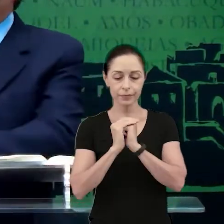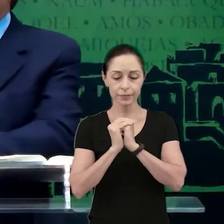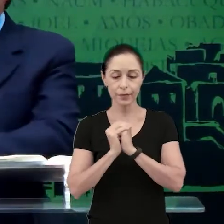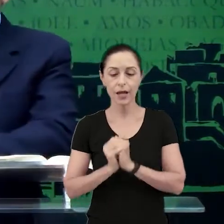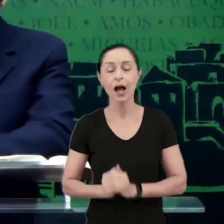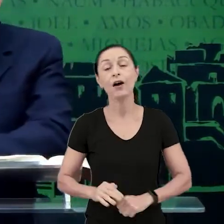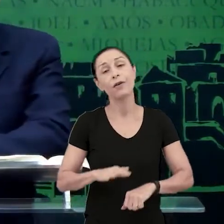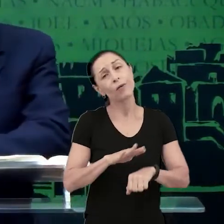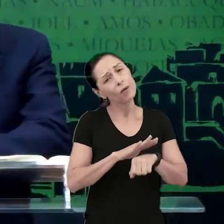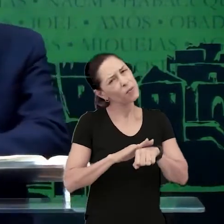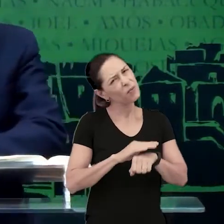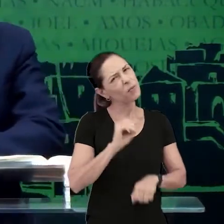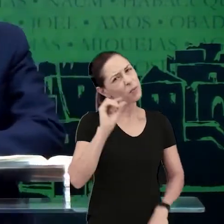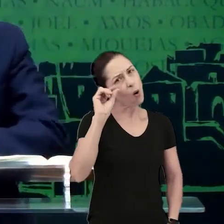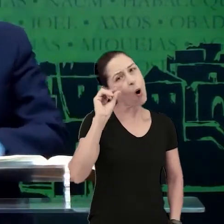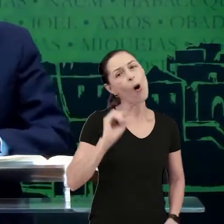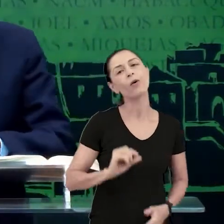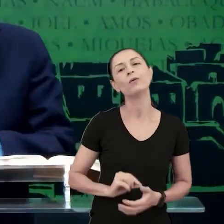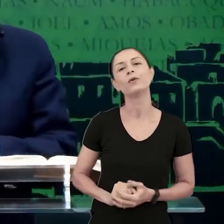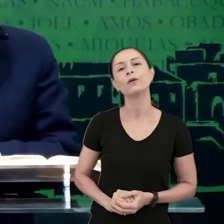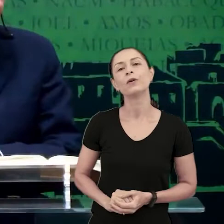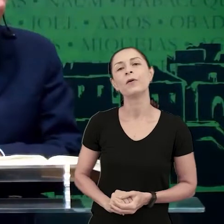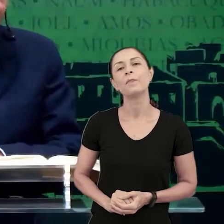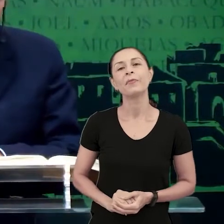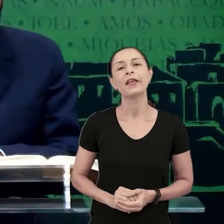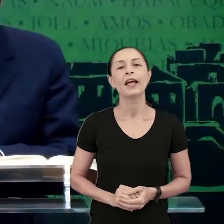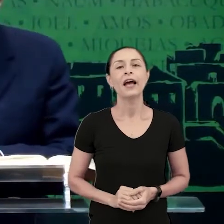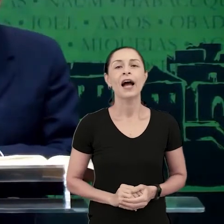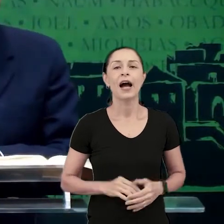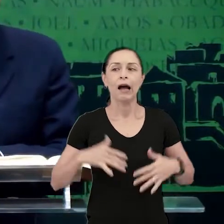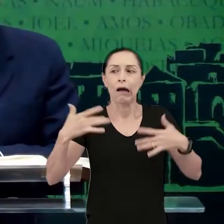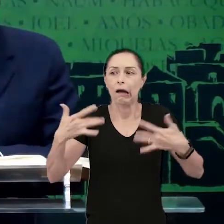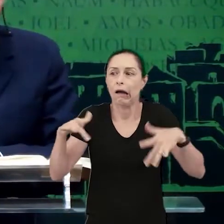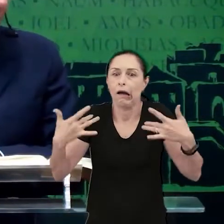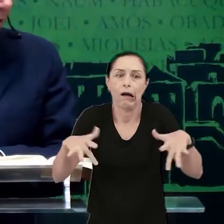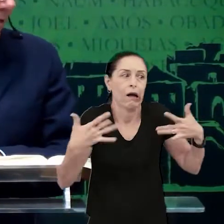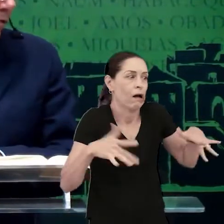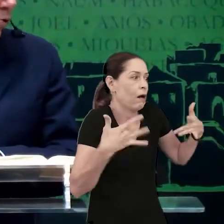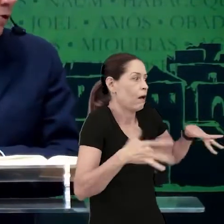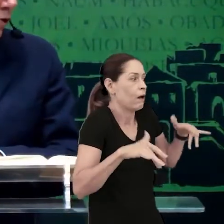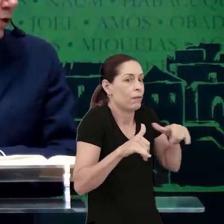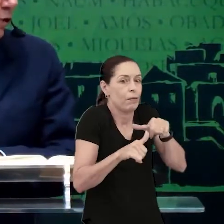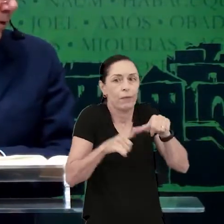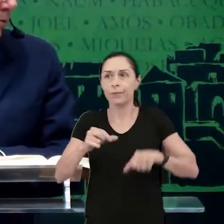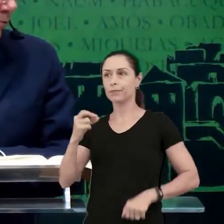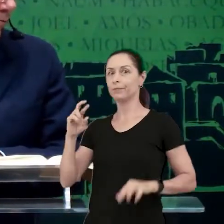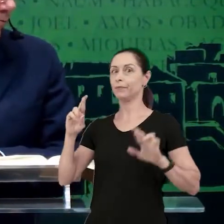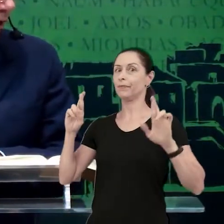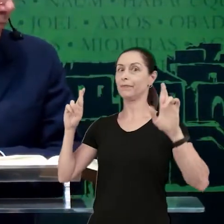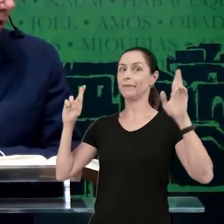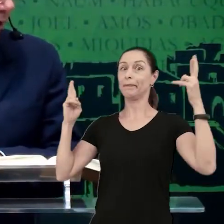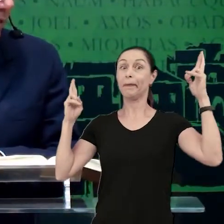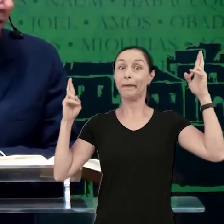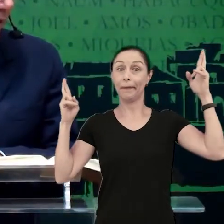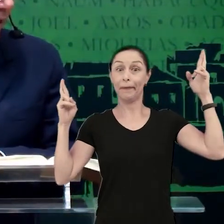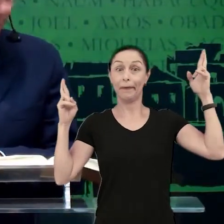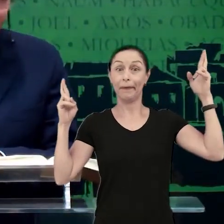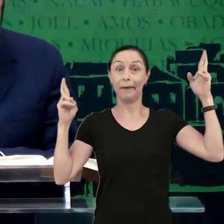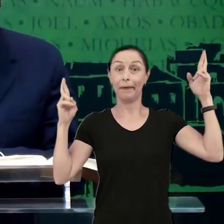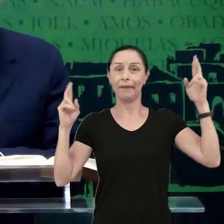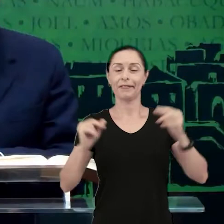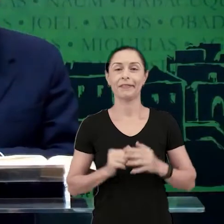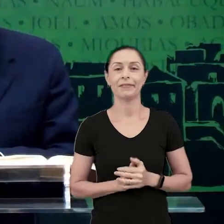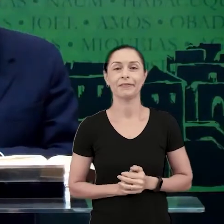conversar com vocês sobre o tema a esperança que nasce do desespero. A esperança